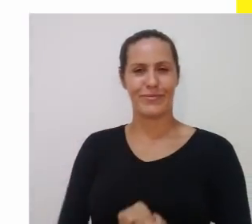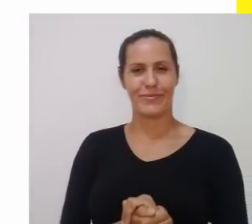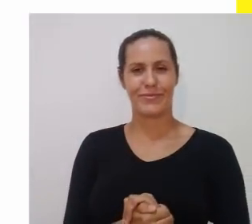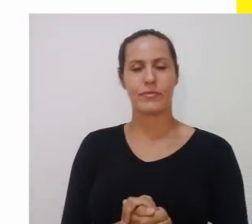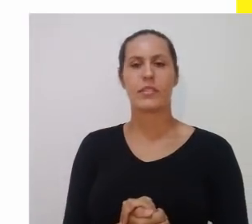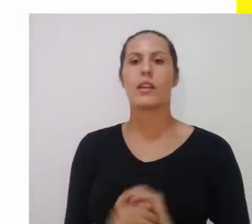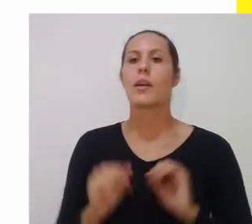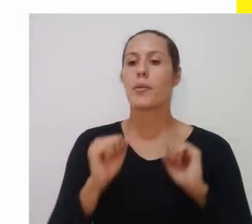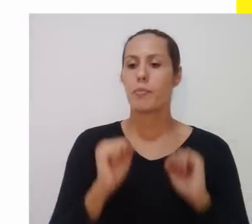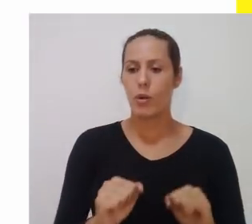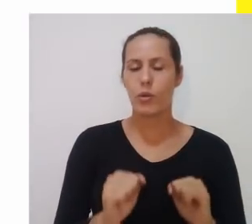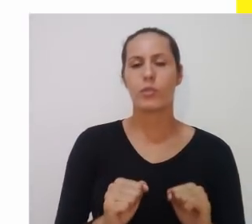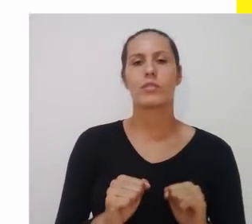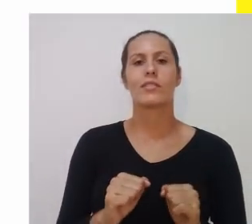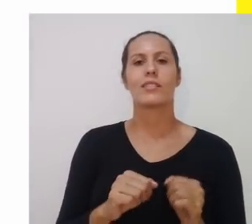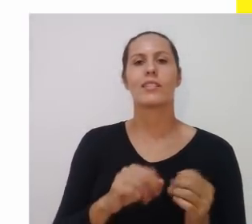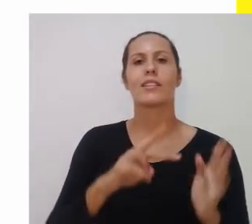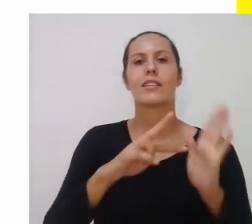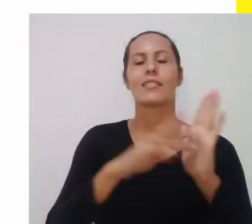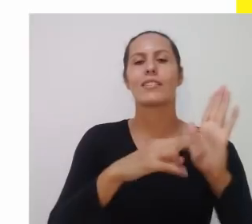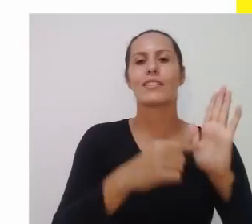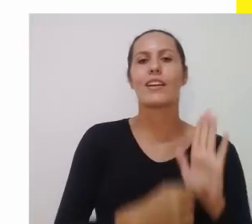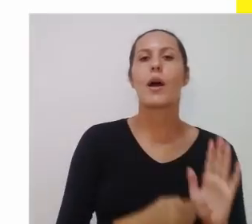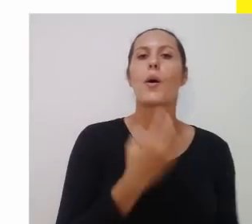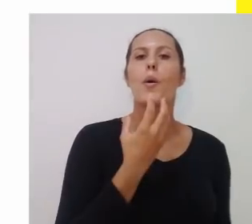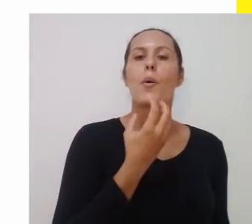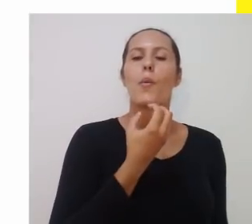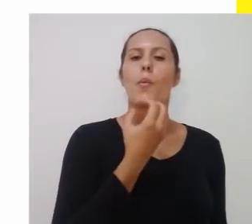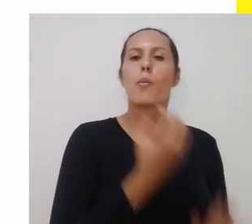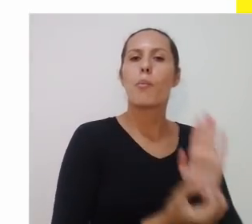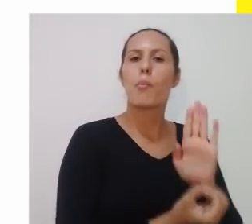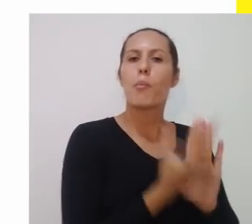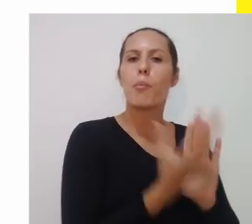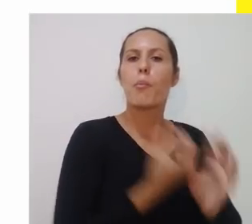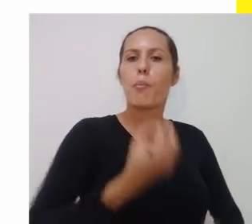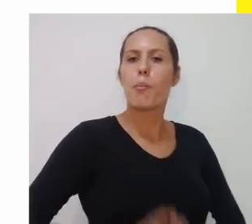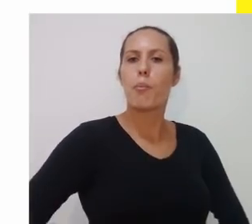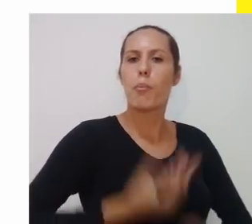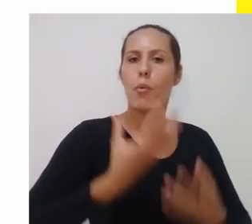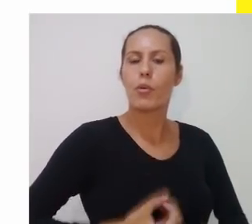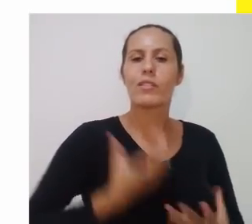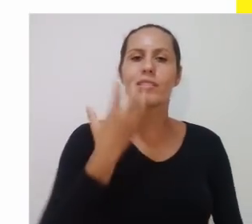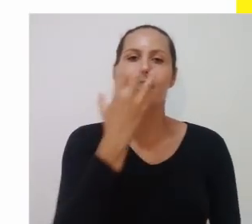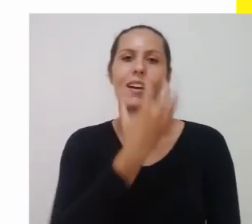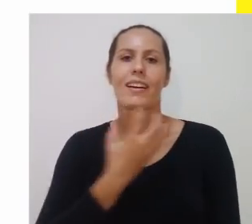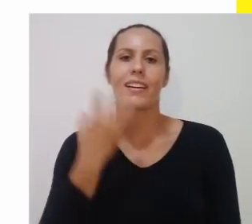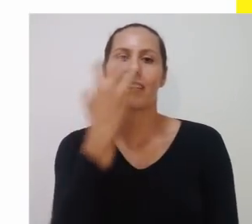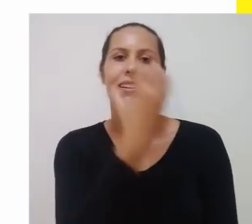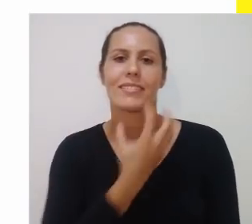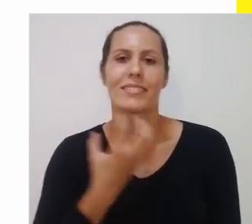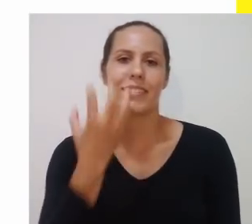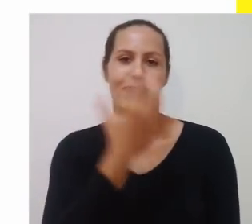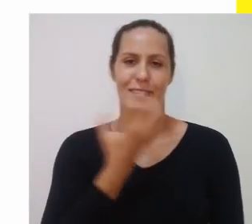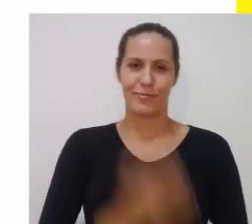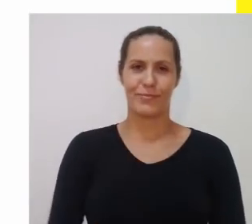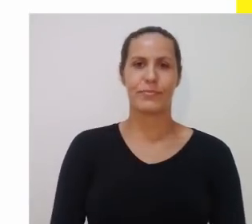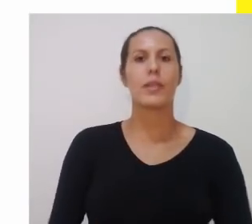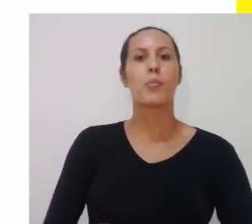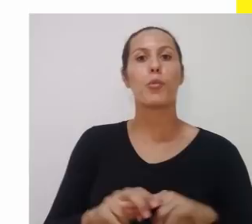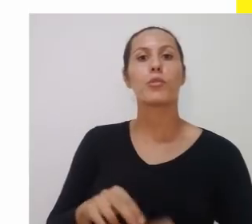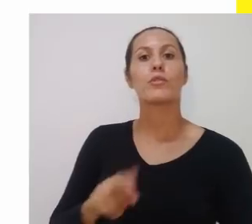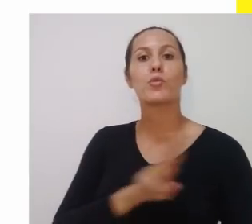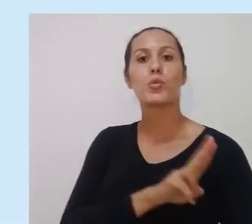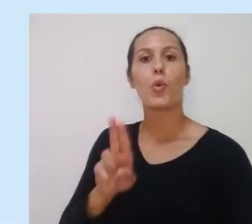para a tela, pode ser definido como uma poesia cantada de improviso. E é aí que eu explico para